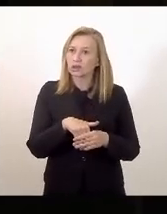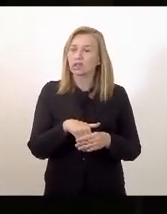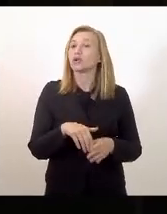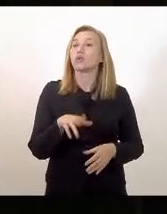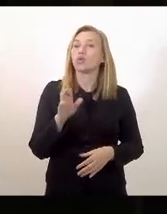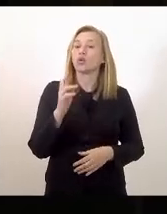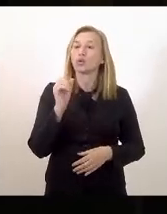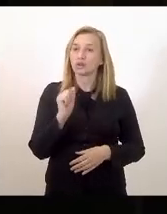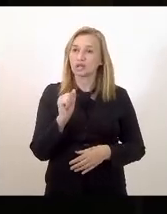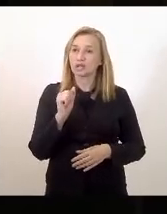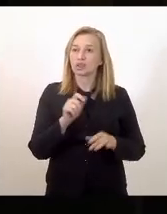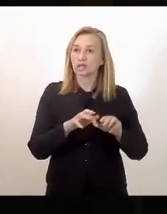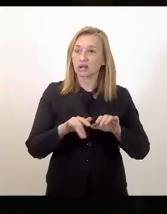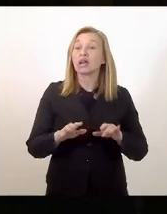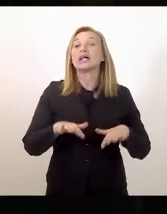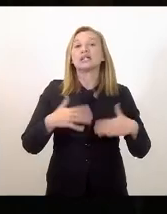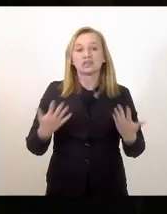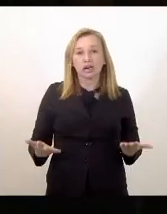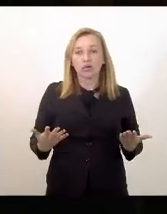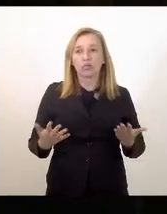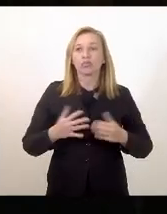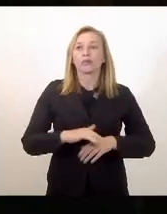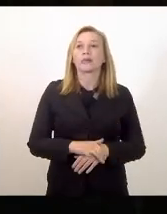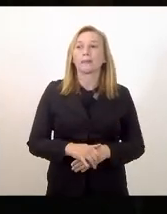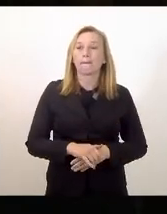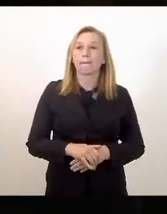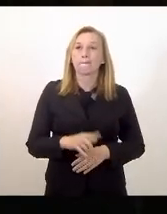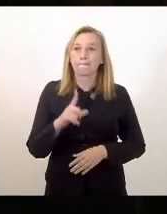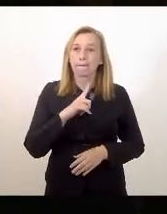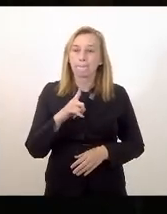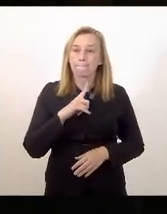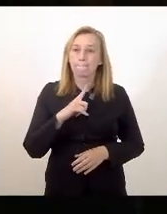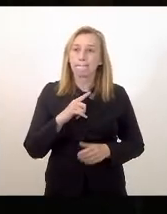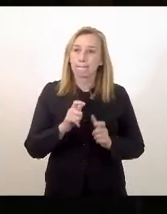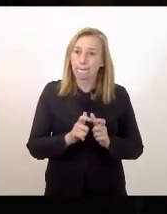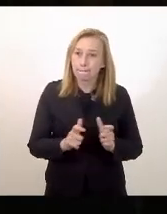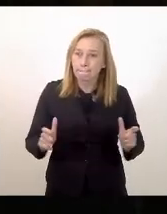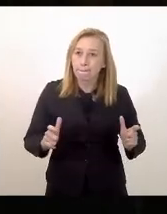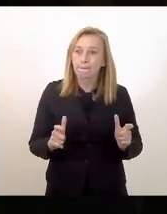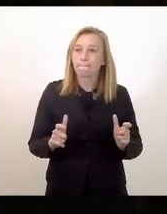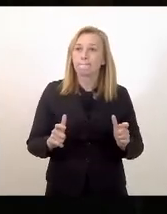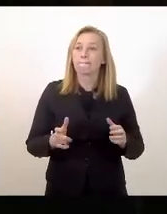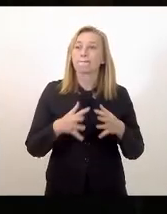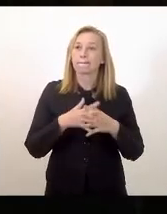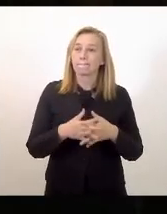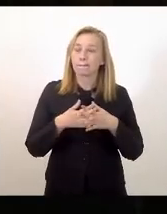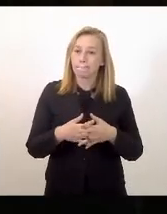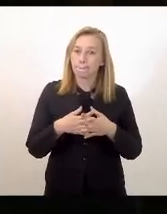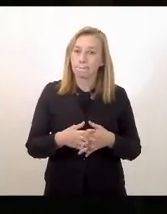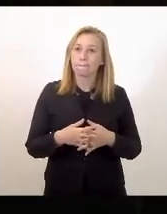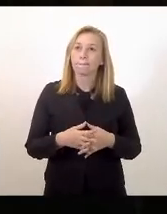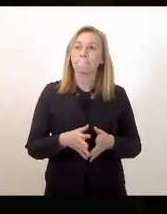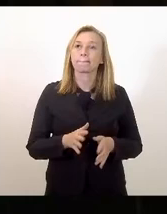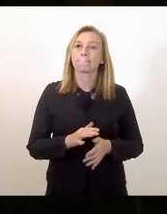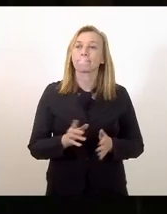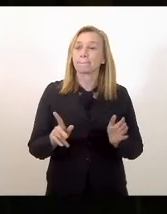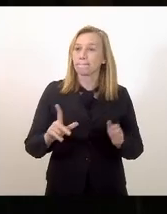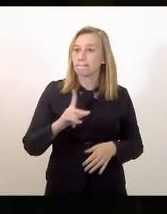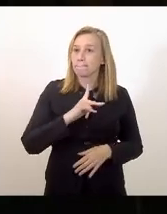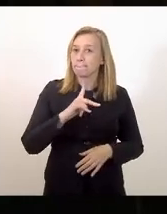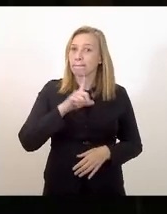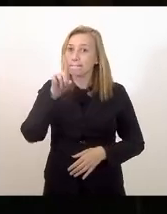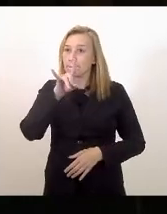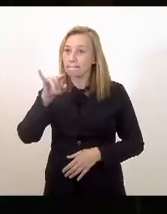urnas eletrônicas. Então, a gente teve uma grande cortina de fumaça, inclusive, no próprio